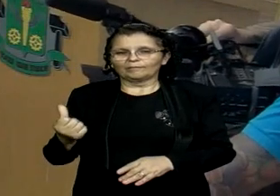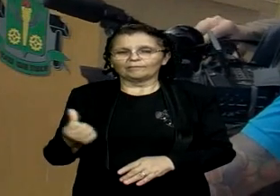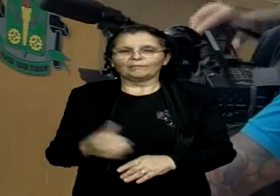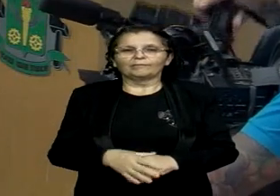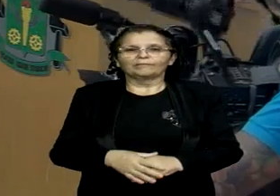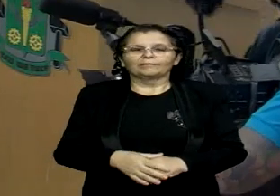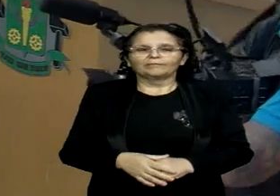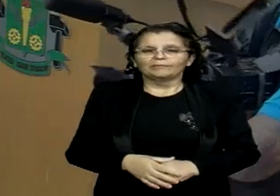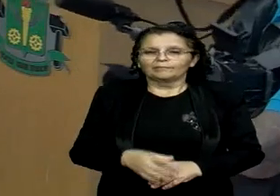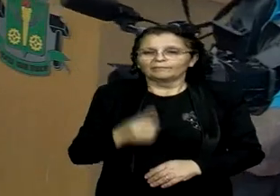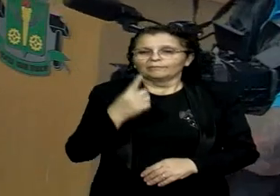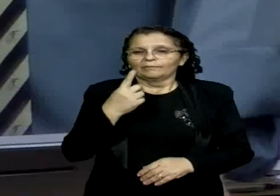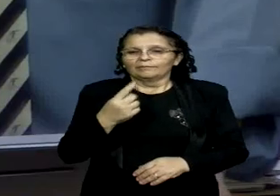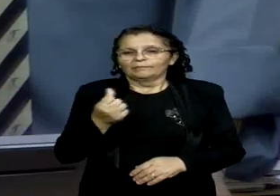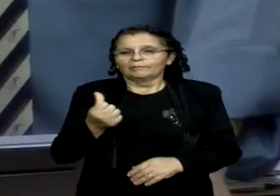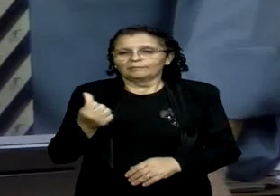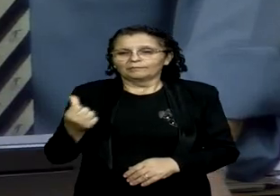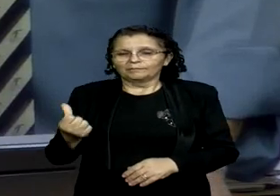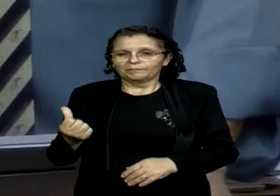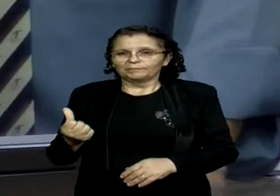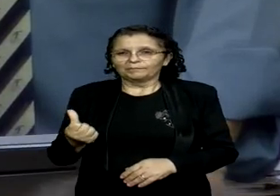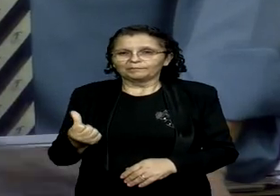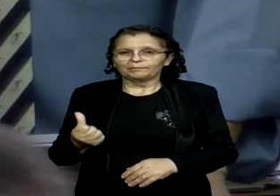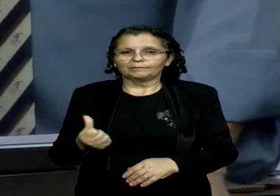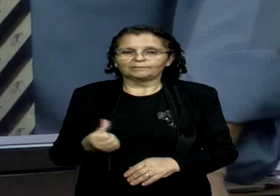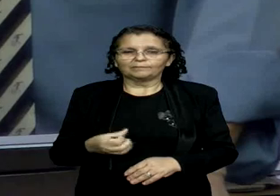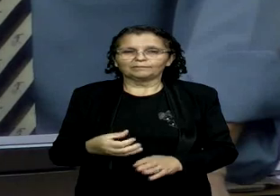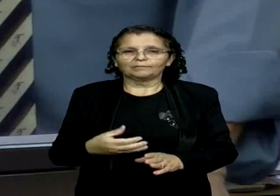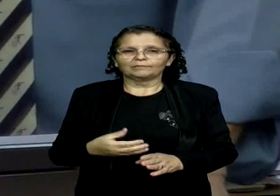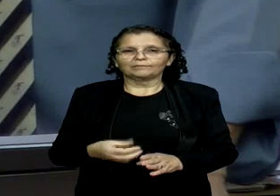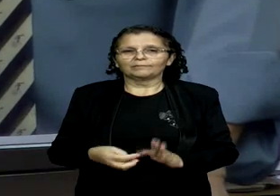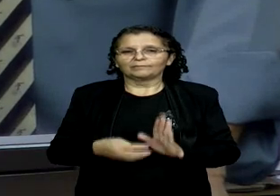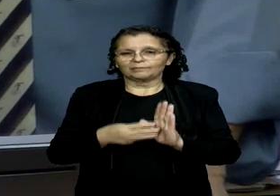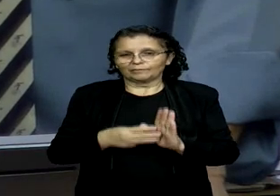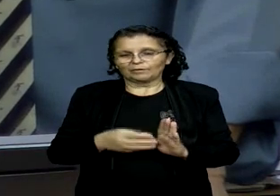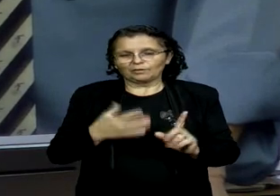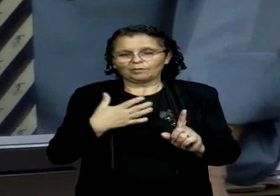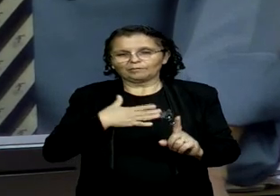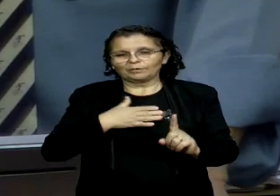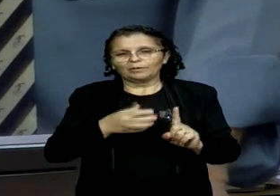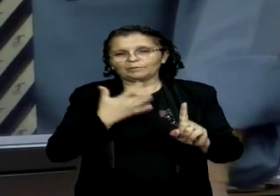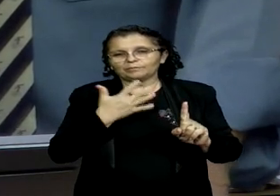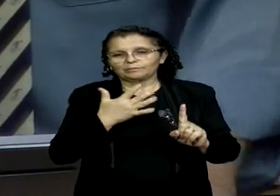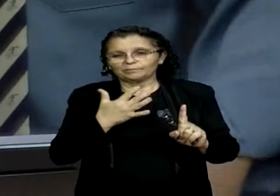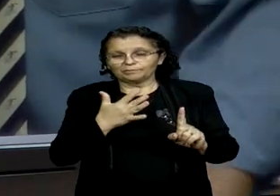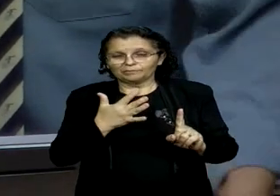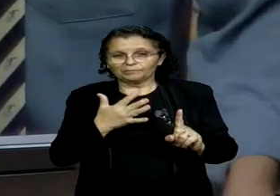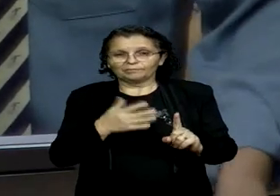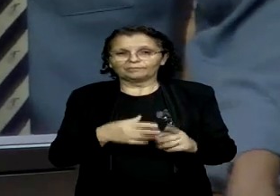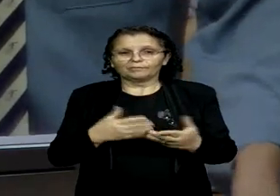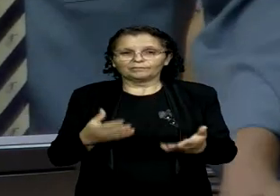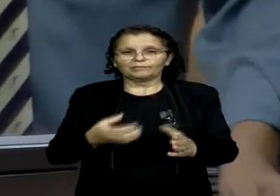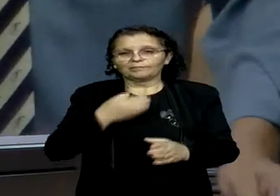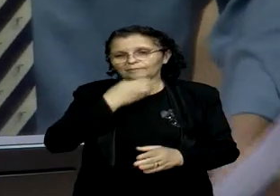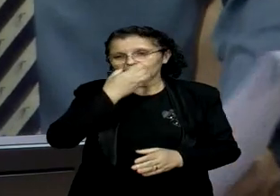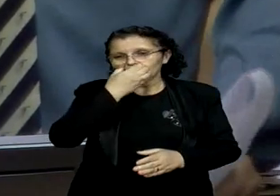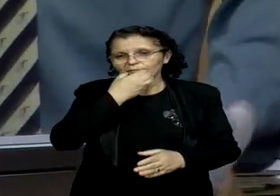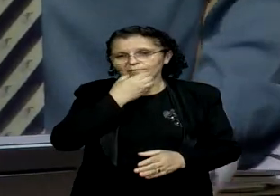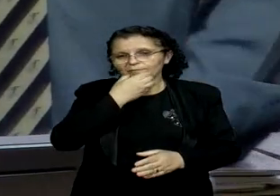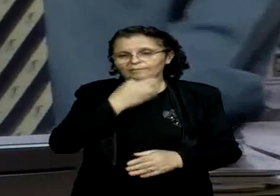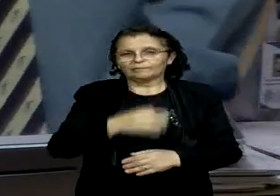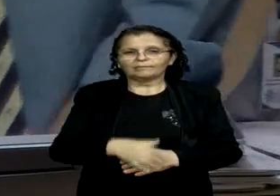A moção 166, moção de congratulações do nobre vereador e presidente dessa casa, Carmônio